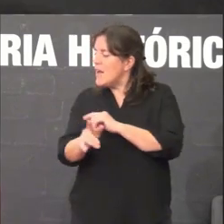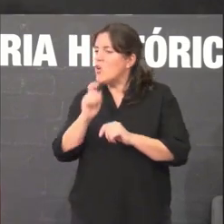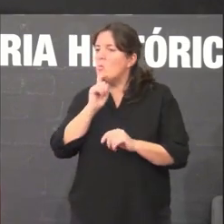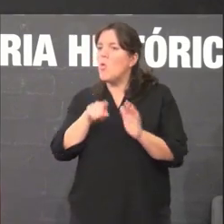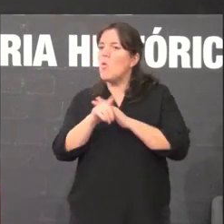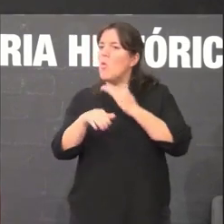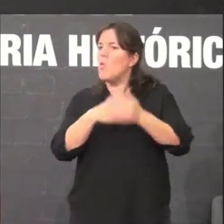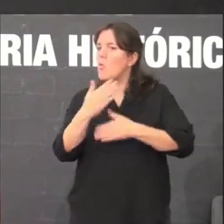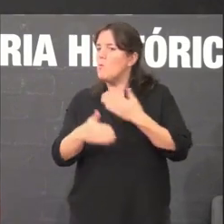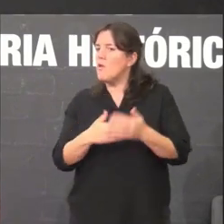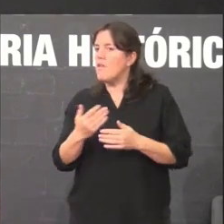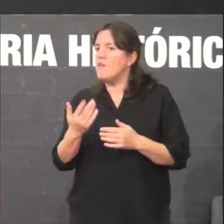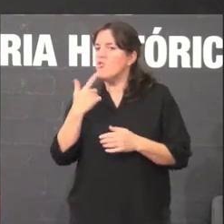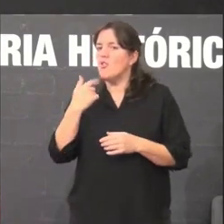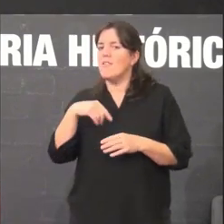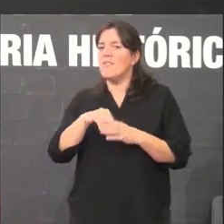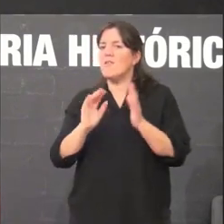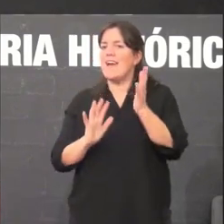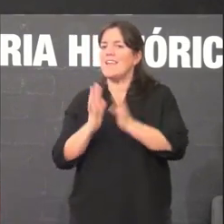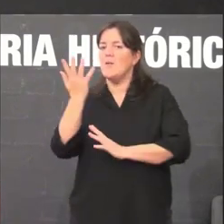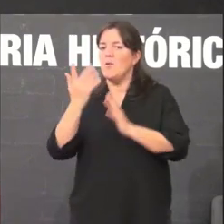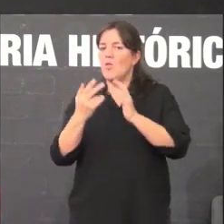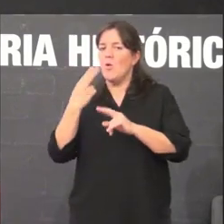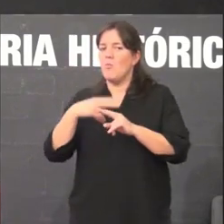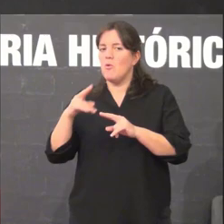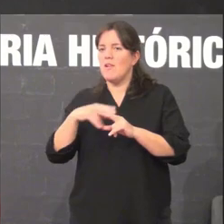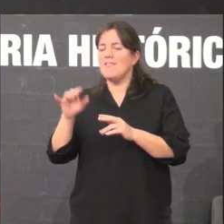de contra-revolução política e